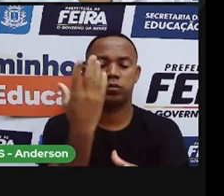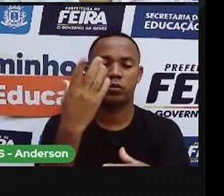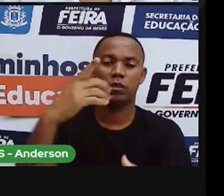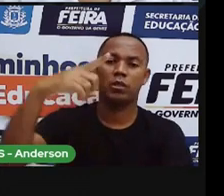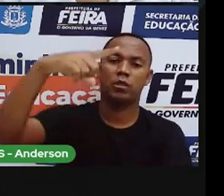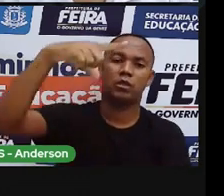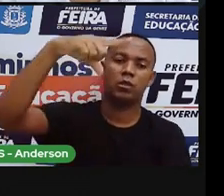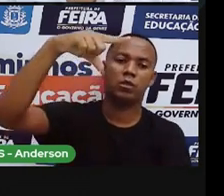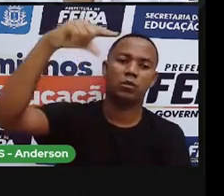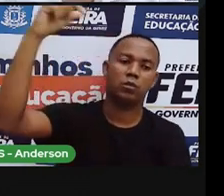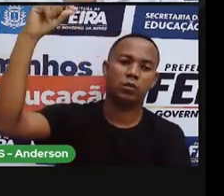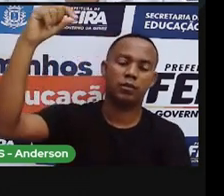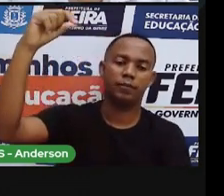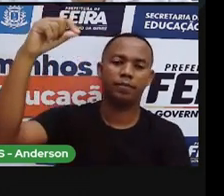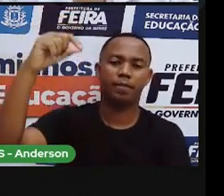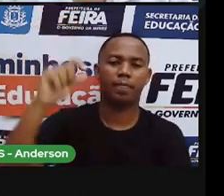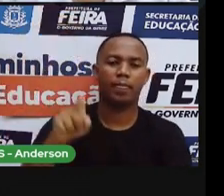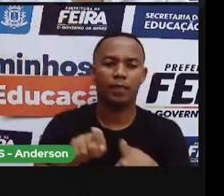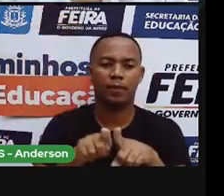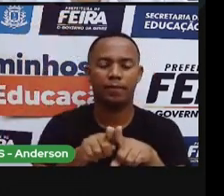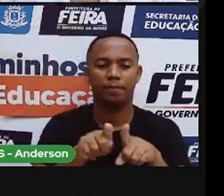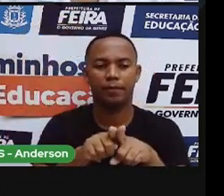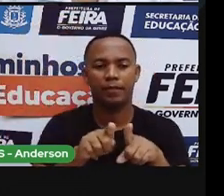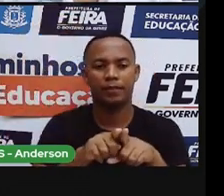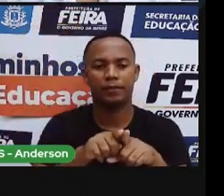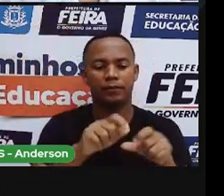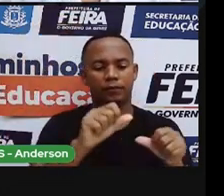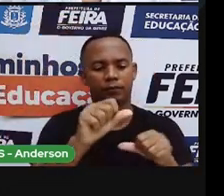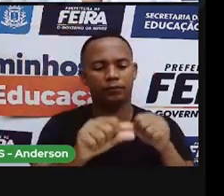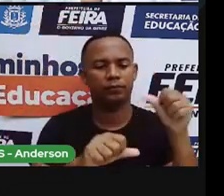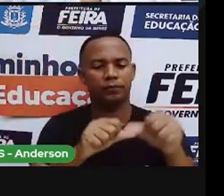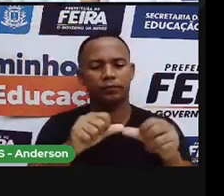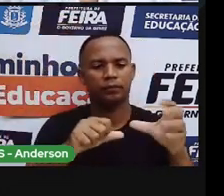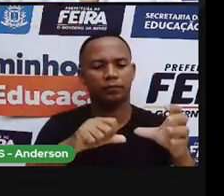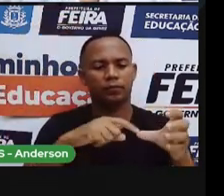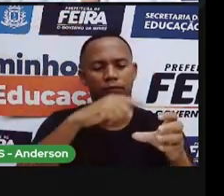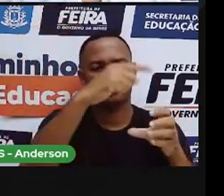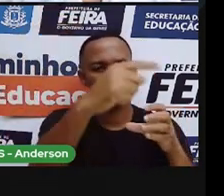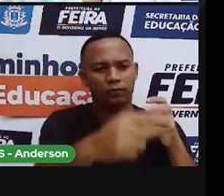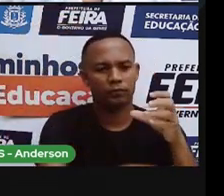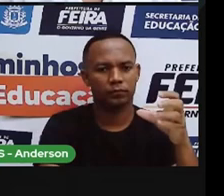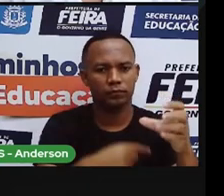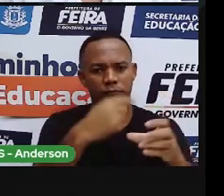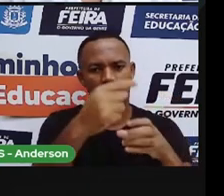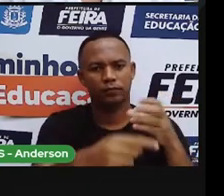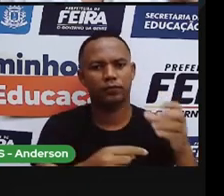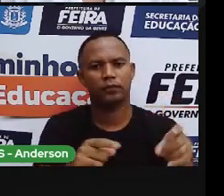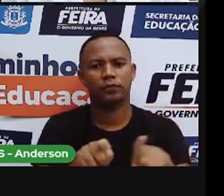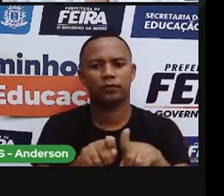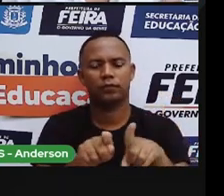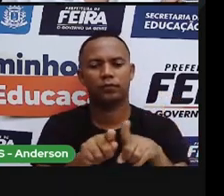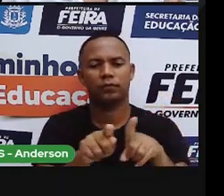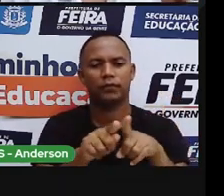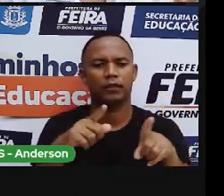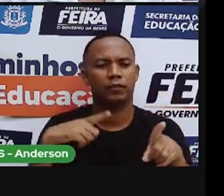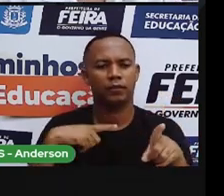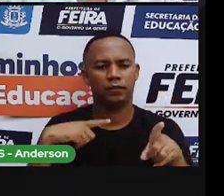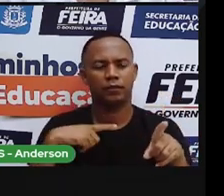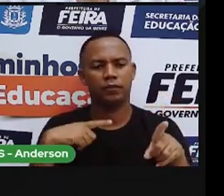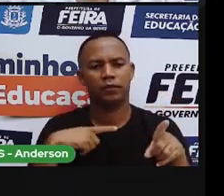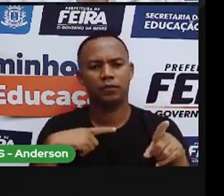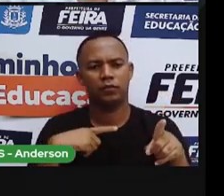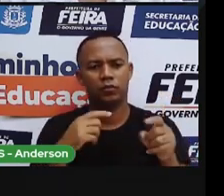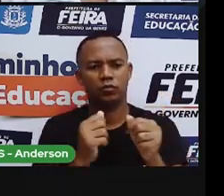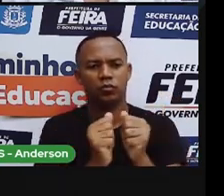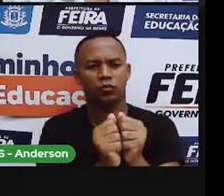né? A rotação do satélite é sincronizada com a do planeta e a sua existência está